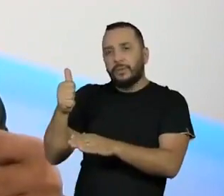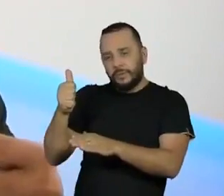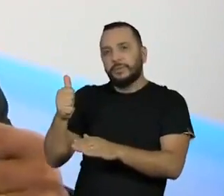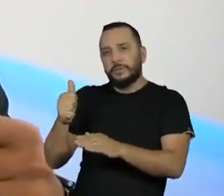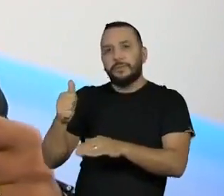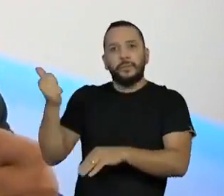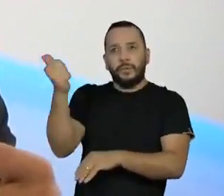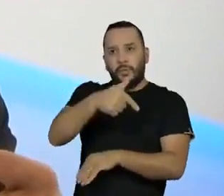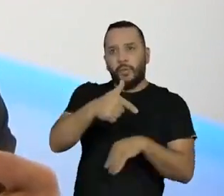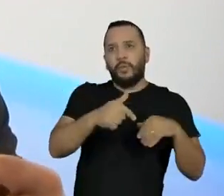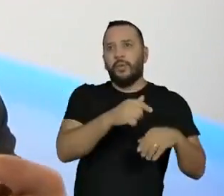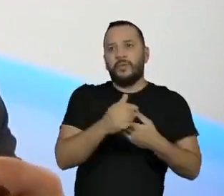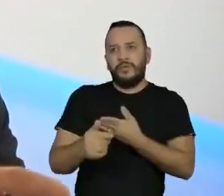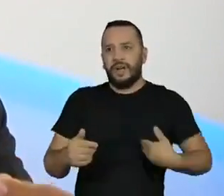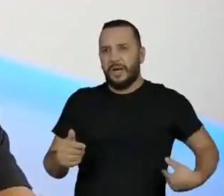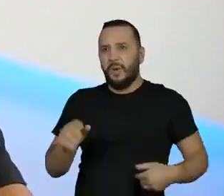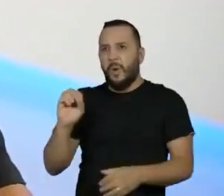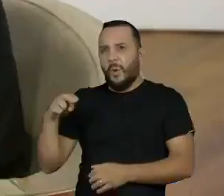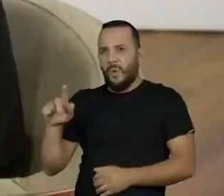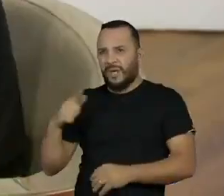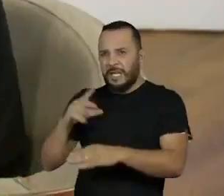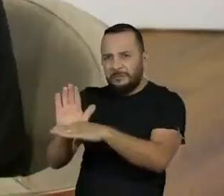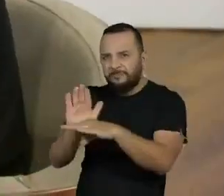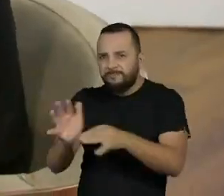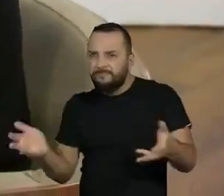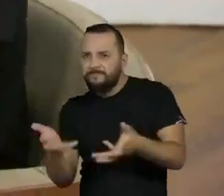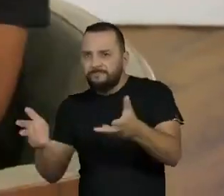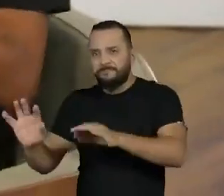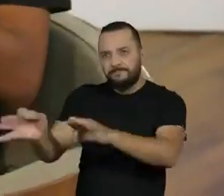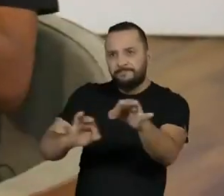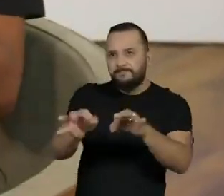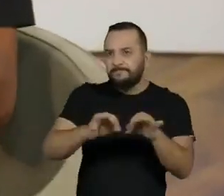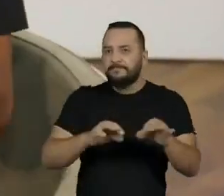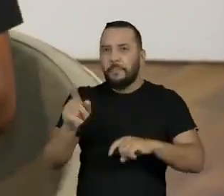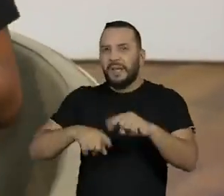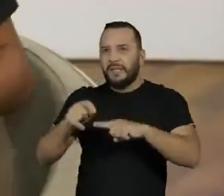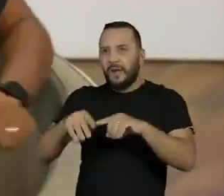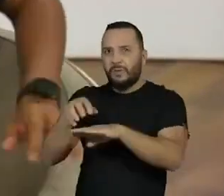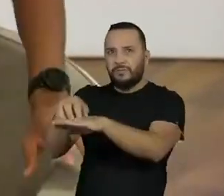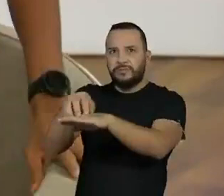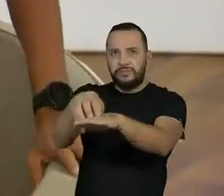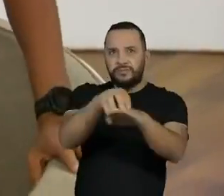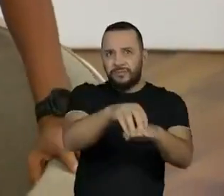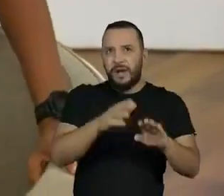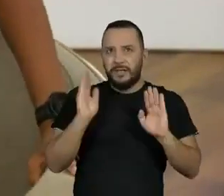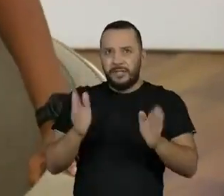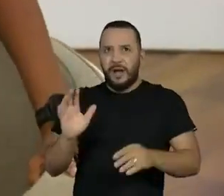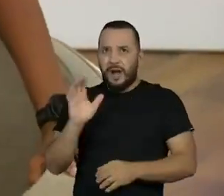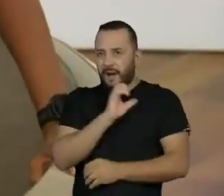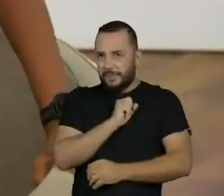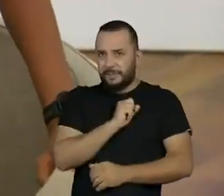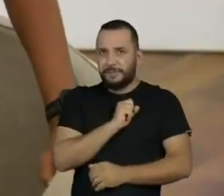mostrando transparência, capacidade de execução e capacidade de entrega. Então, Érica, te respondendo,